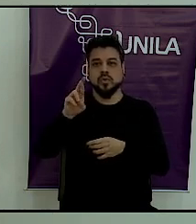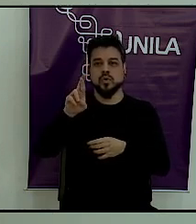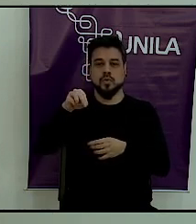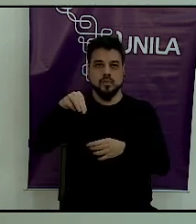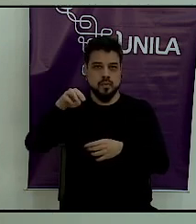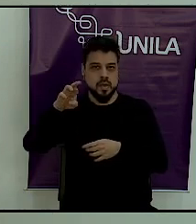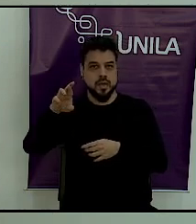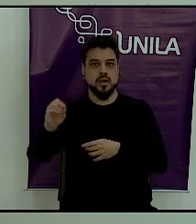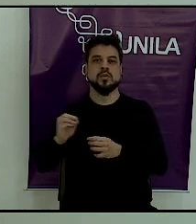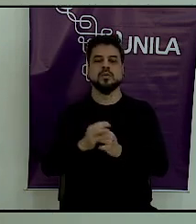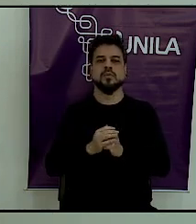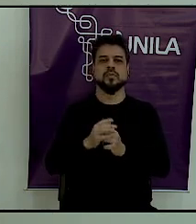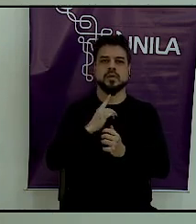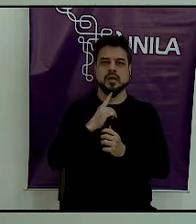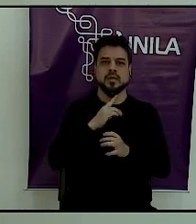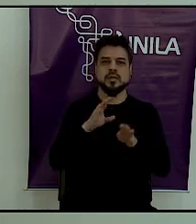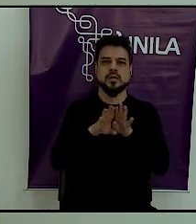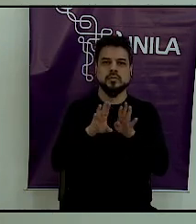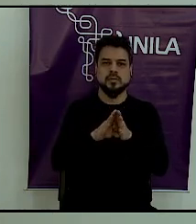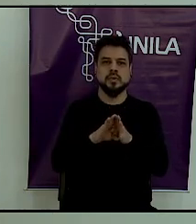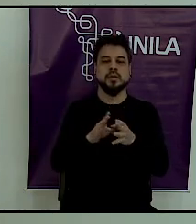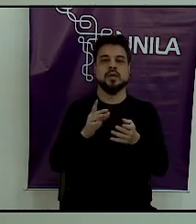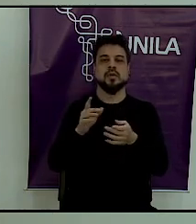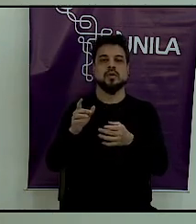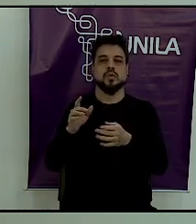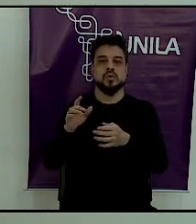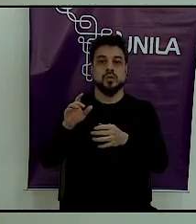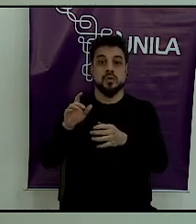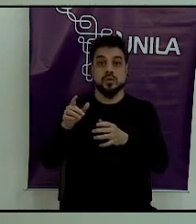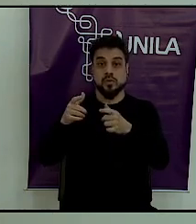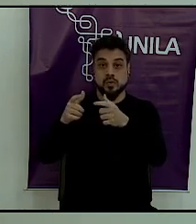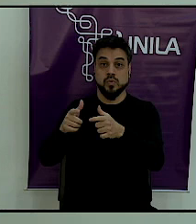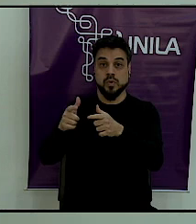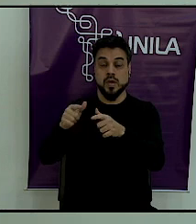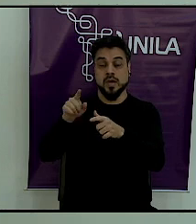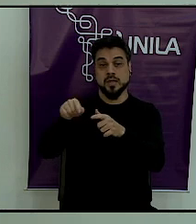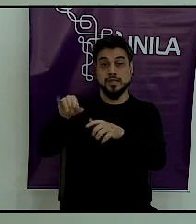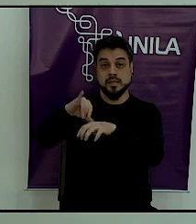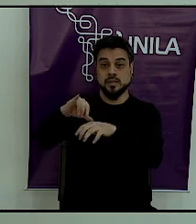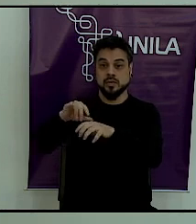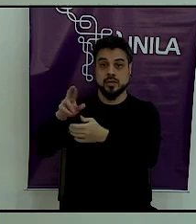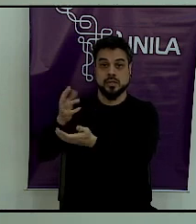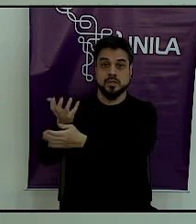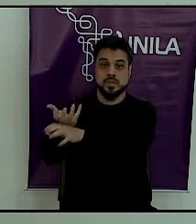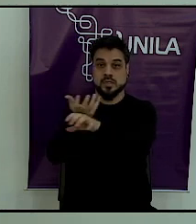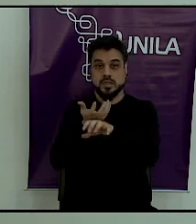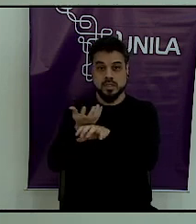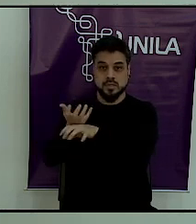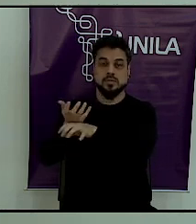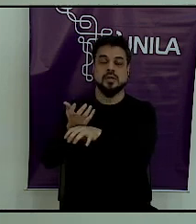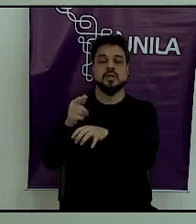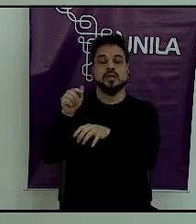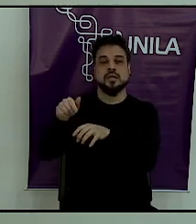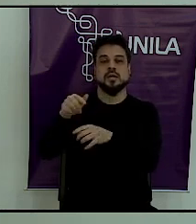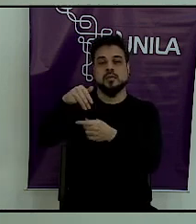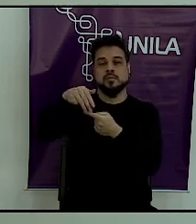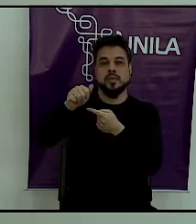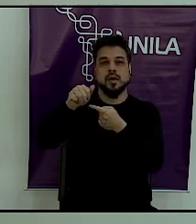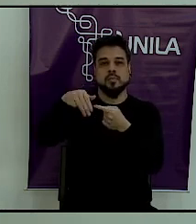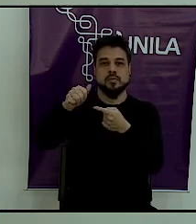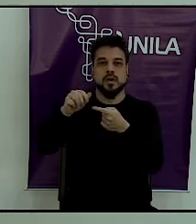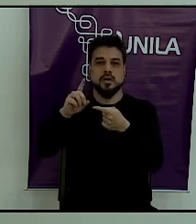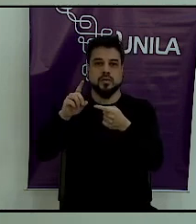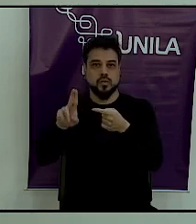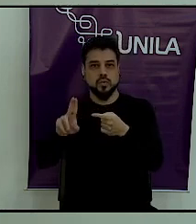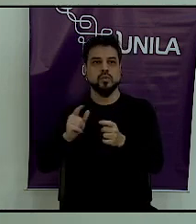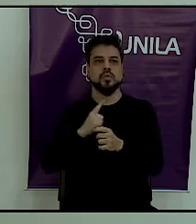na pessoa do senhor Mamadou. Então, é uma proposta que transcende já a iniciativa do